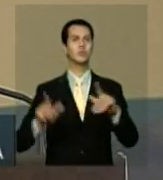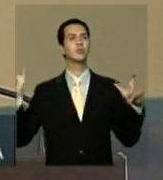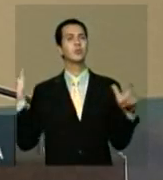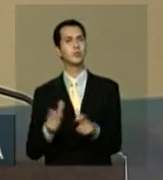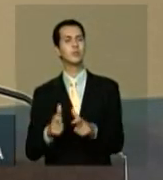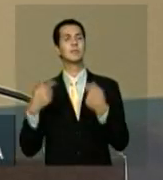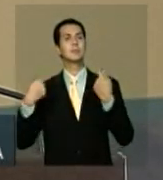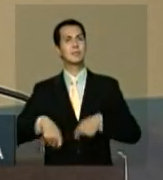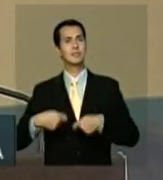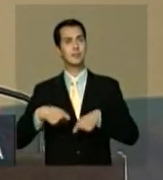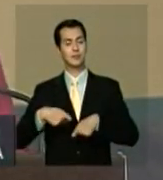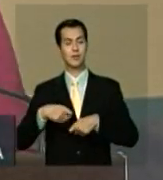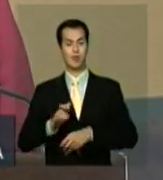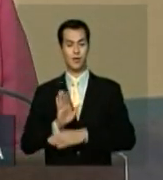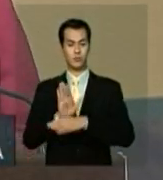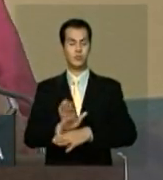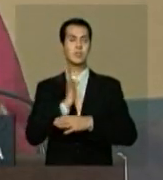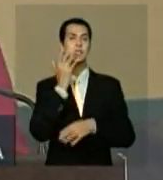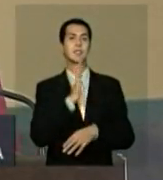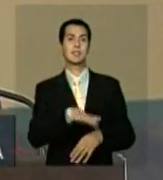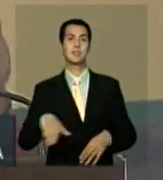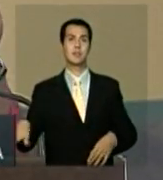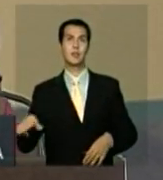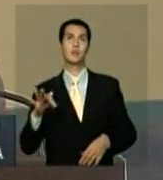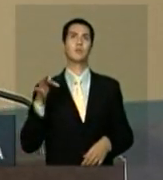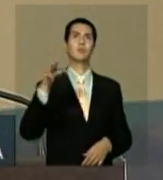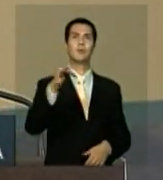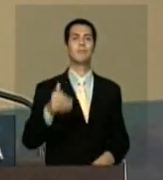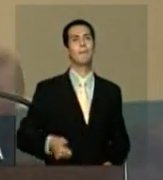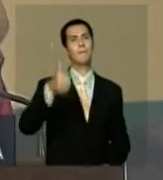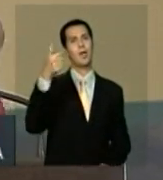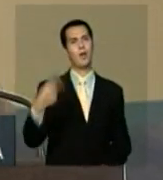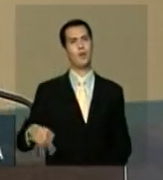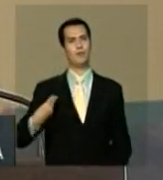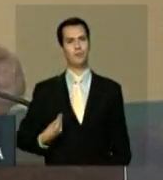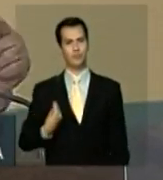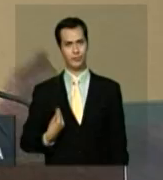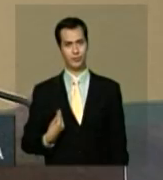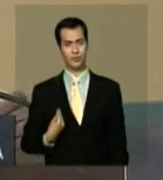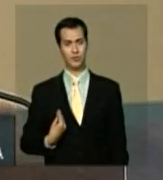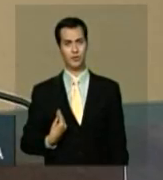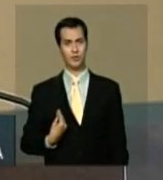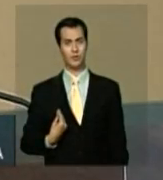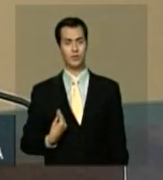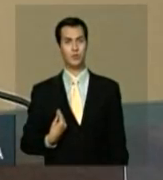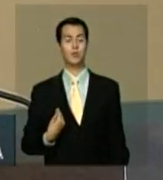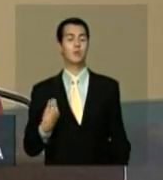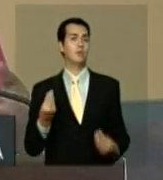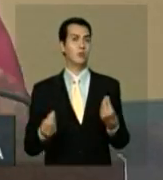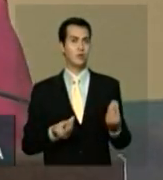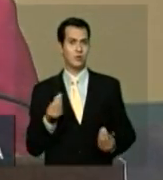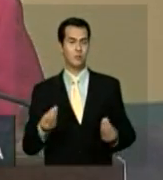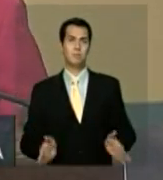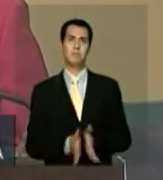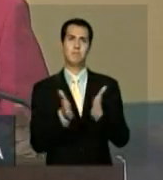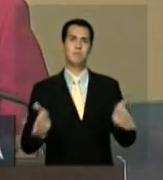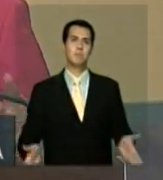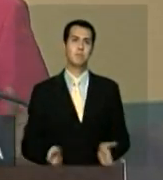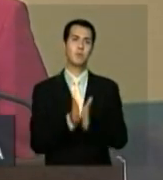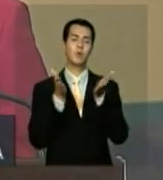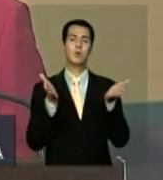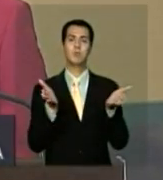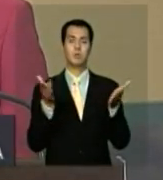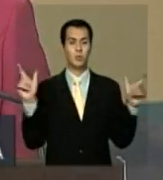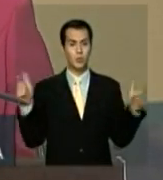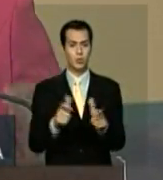futuro não tem como você de fato e sustentavelmente eliminar a pobreza se não se der futuro para